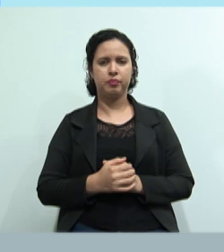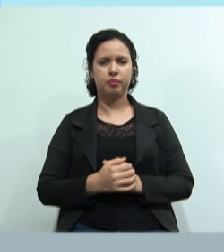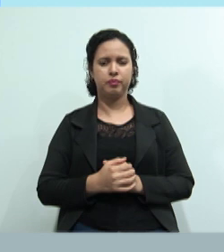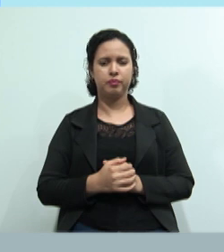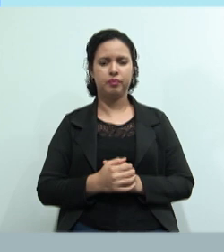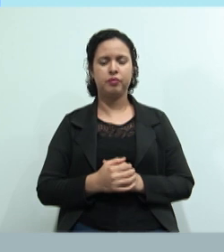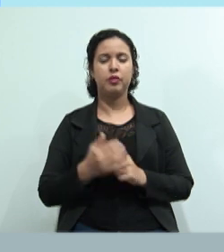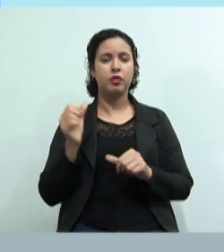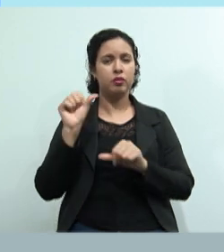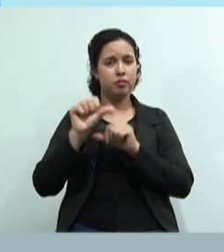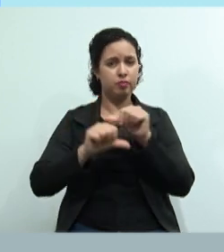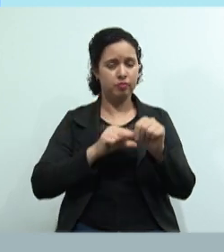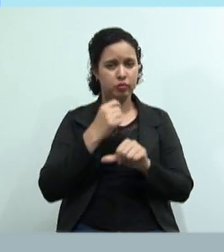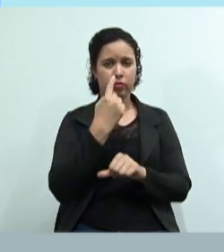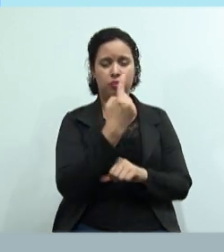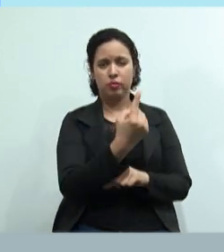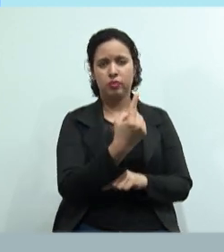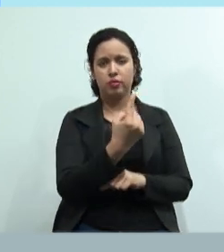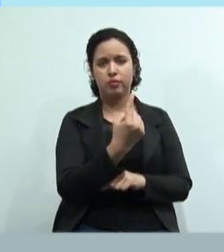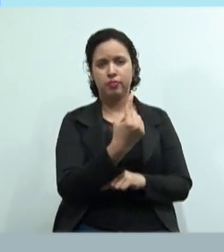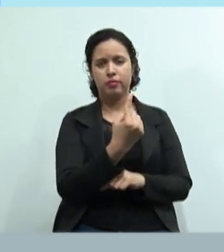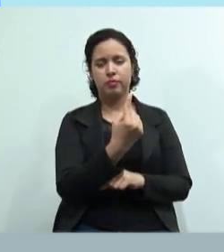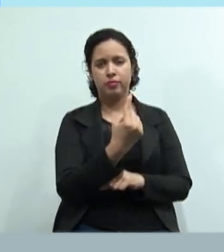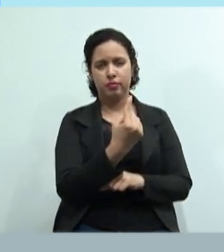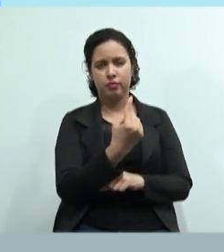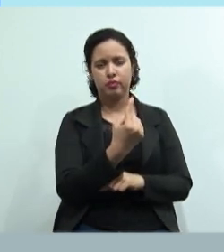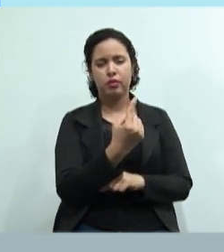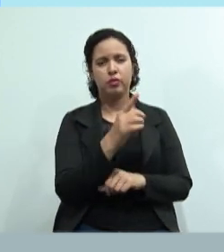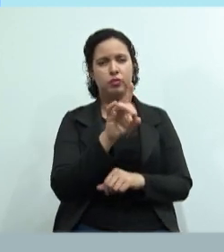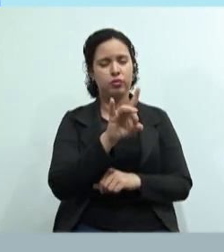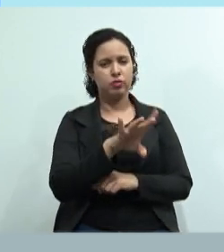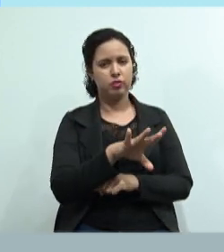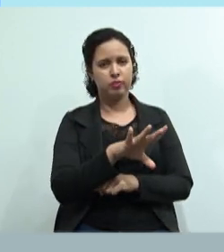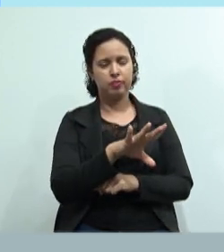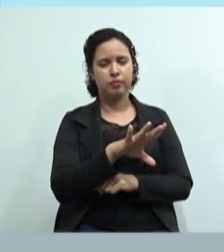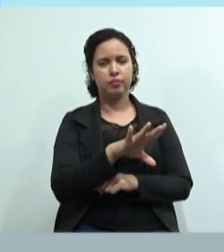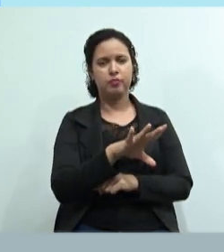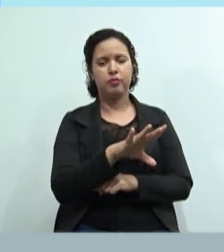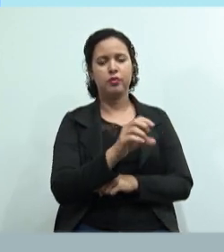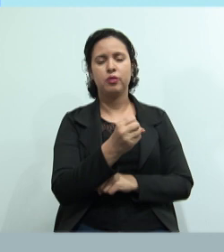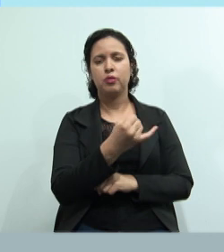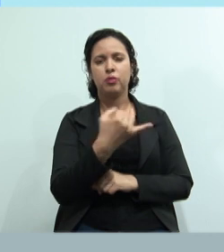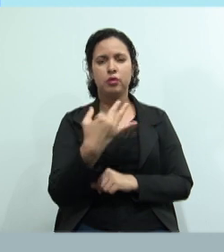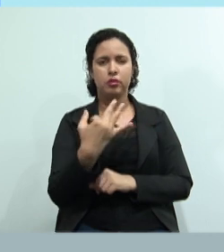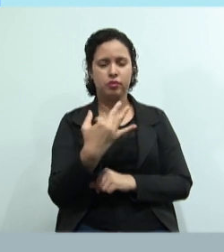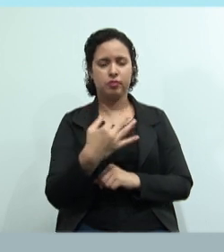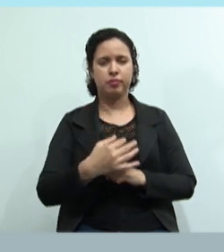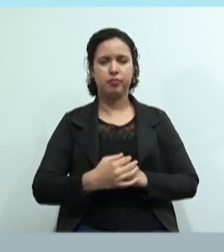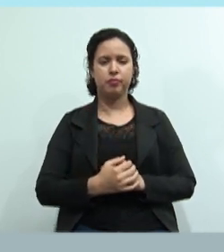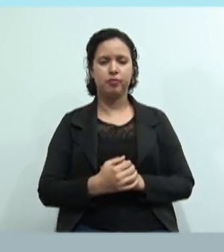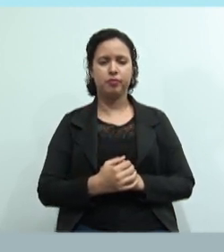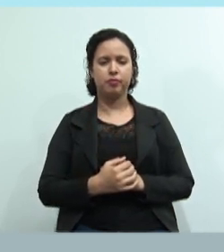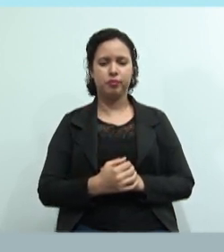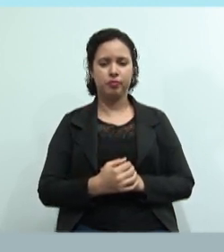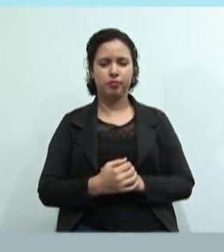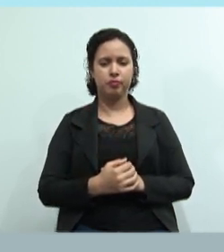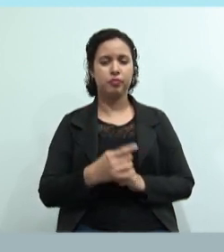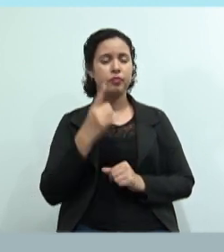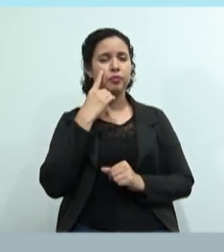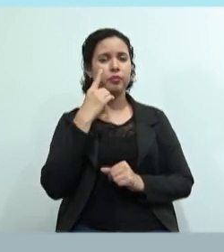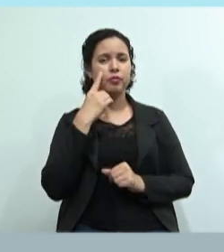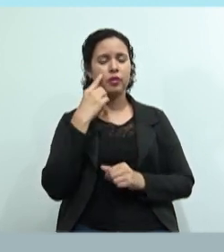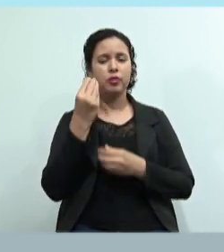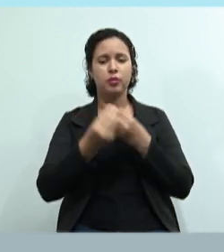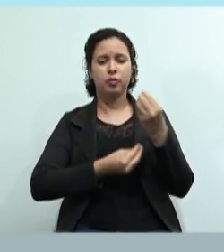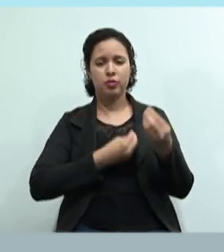custos variáveis unitários para a produção de uma unidade do produto, no caso, o pudim. Vamos considerar como